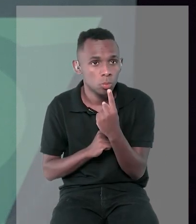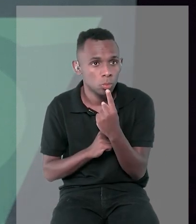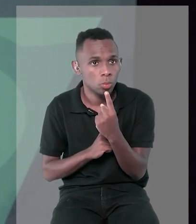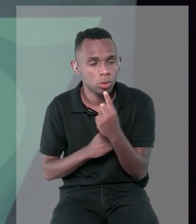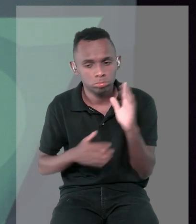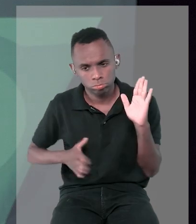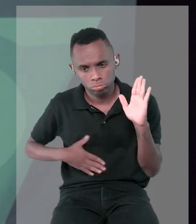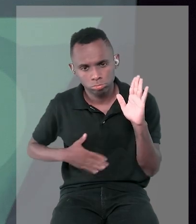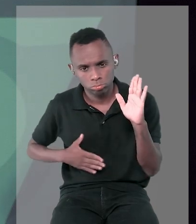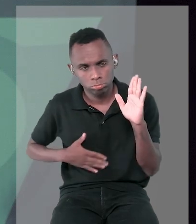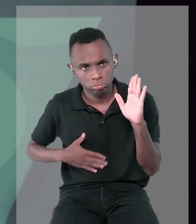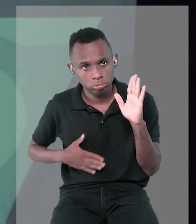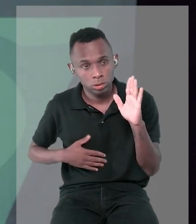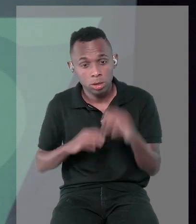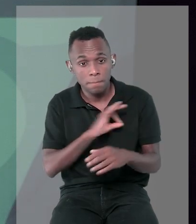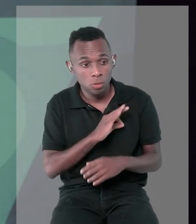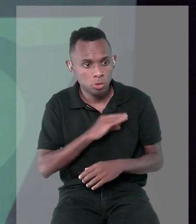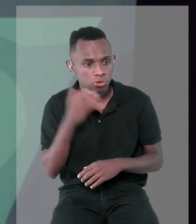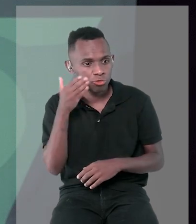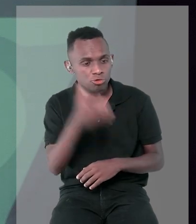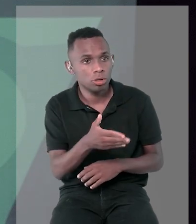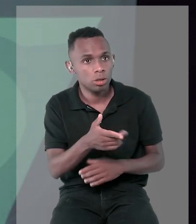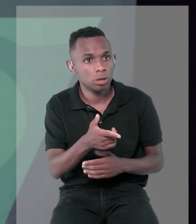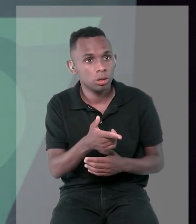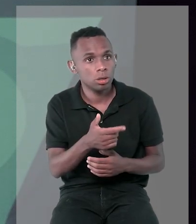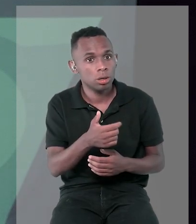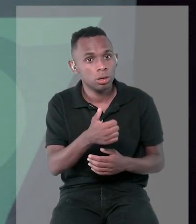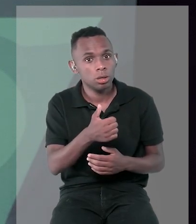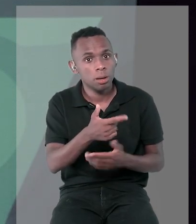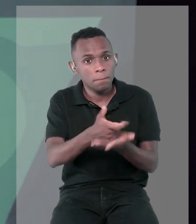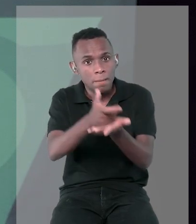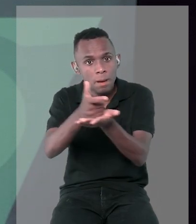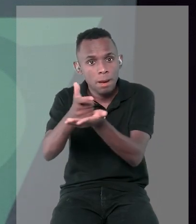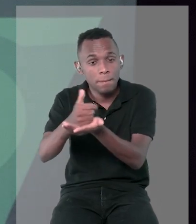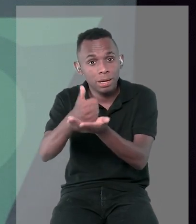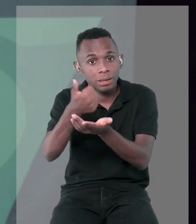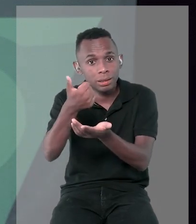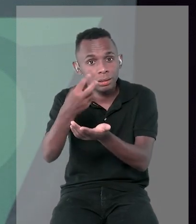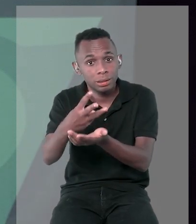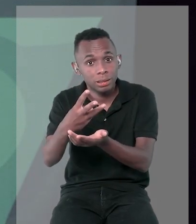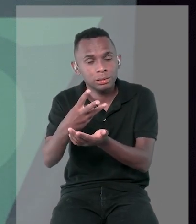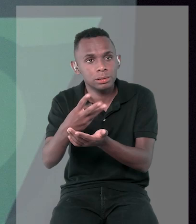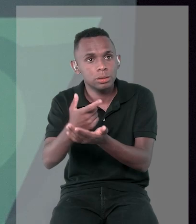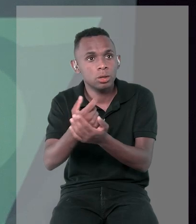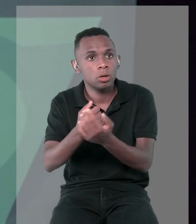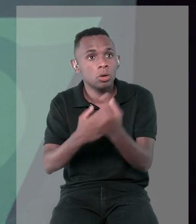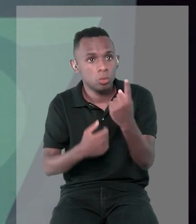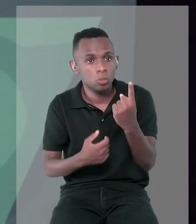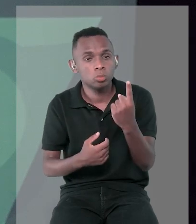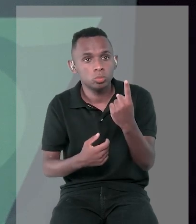Era um bandido, mas a polícia chega e mata com 13 tiros. Então, ela diz, um